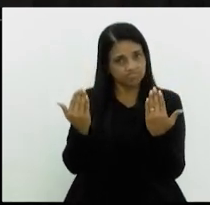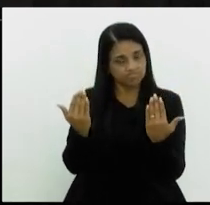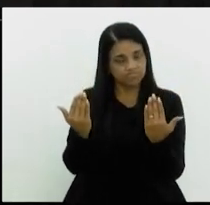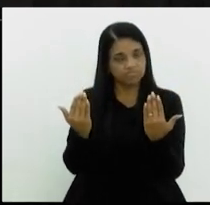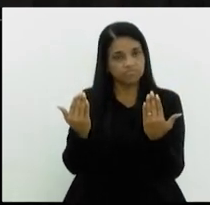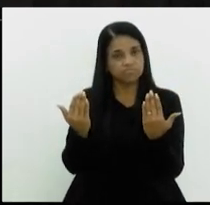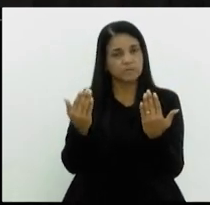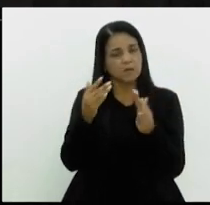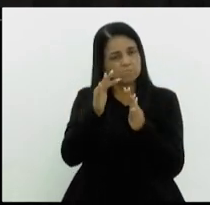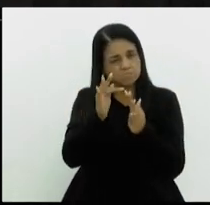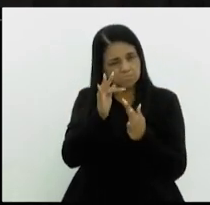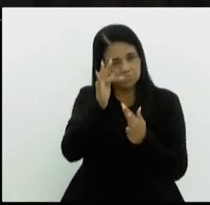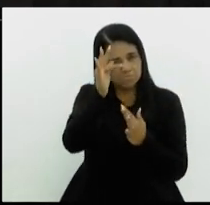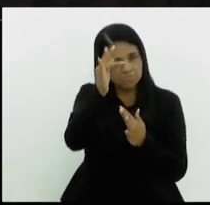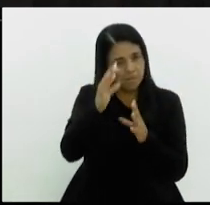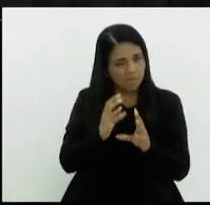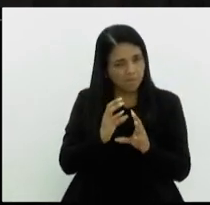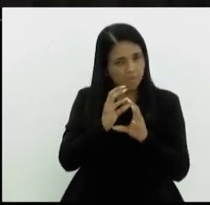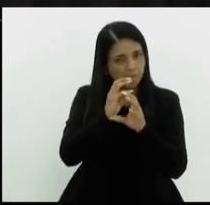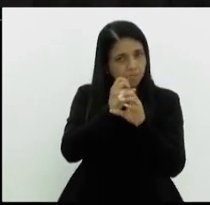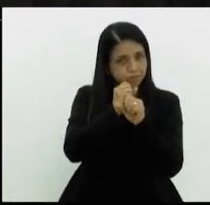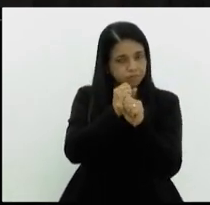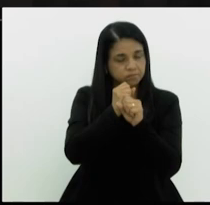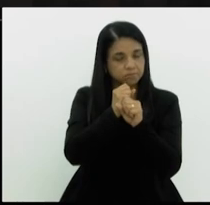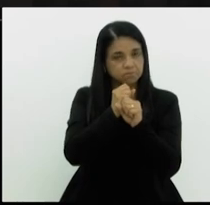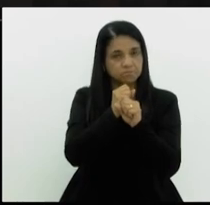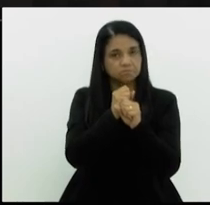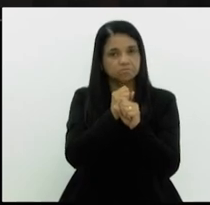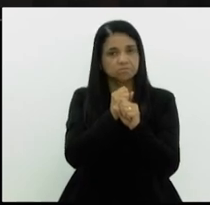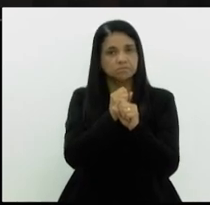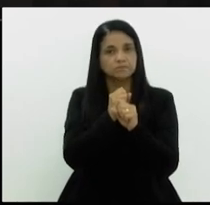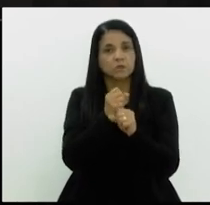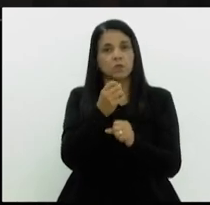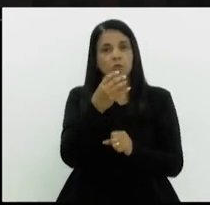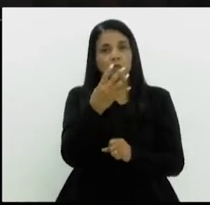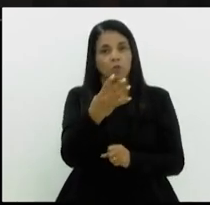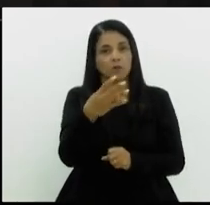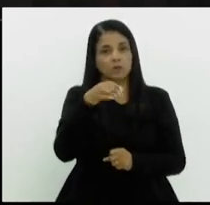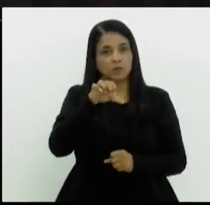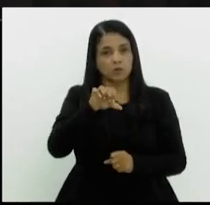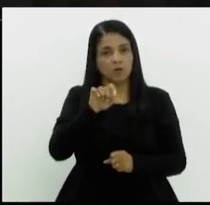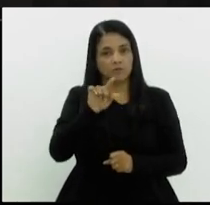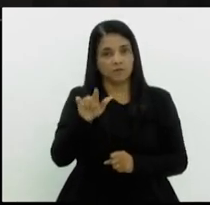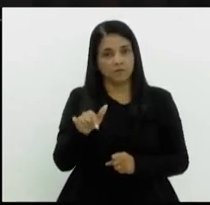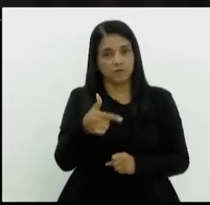projetou o montante de